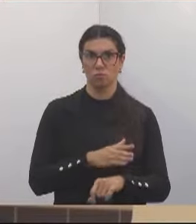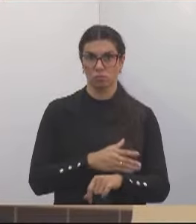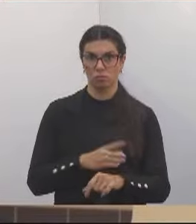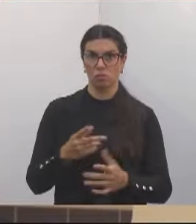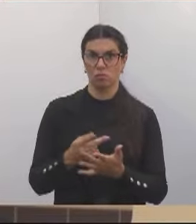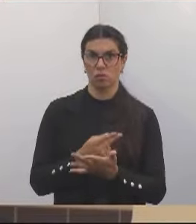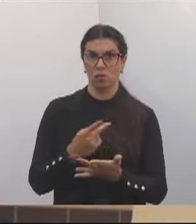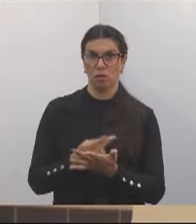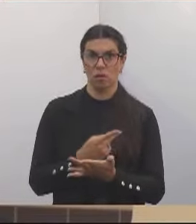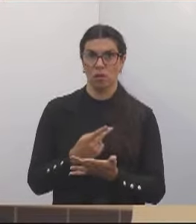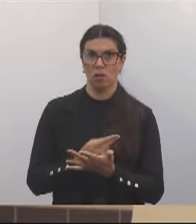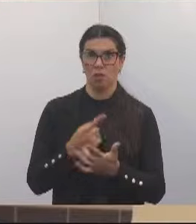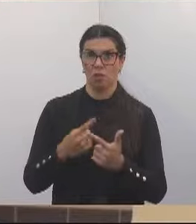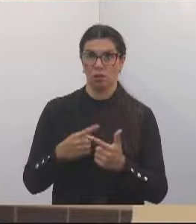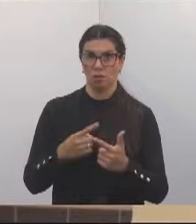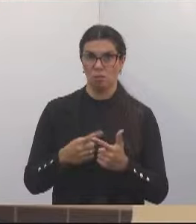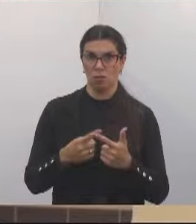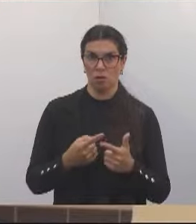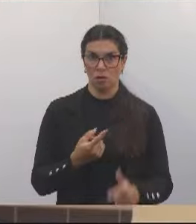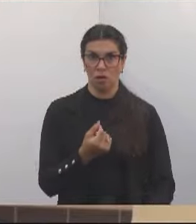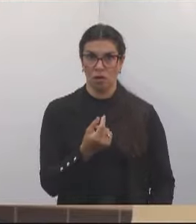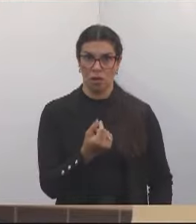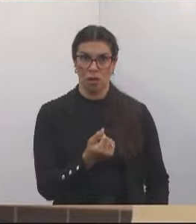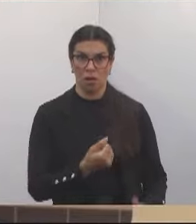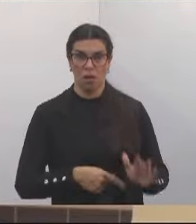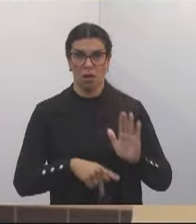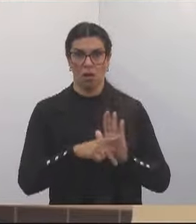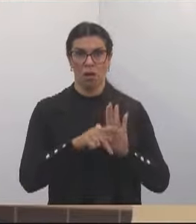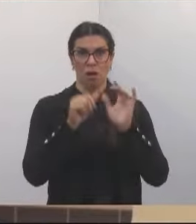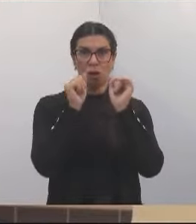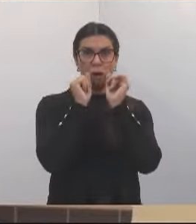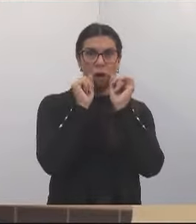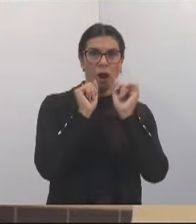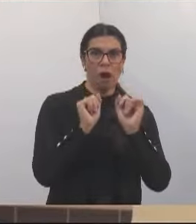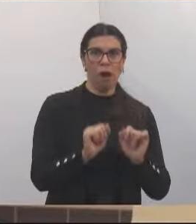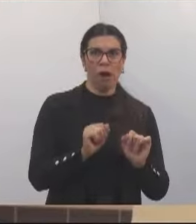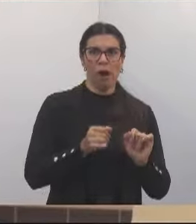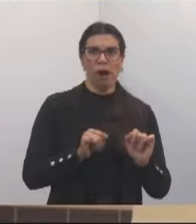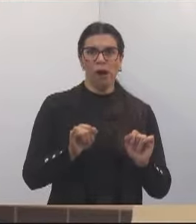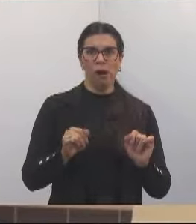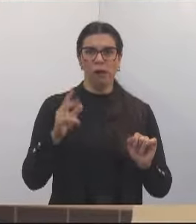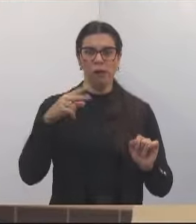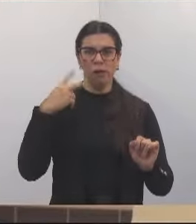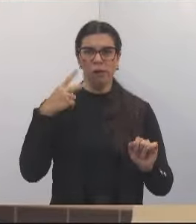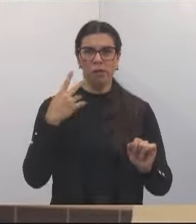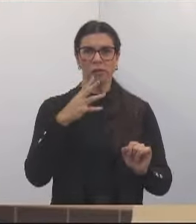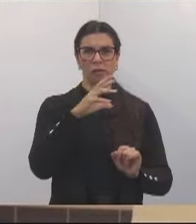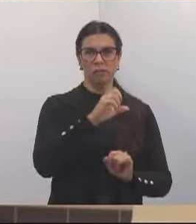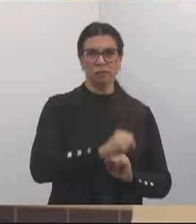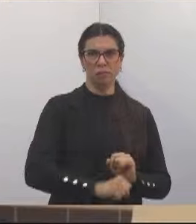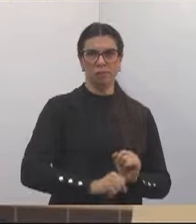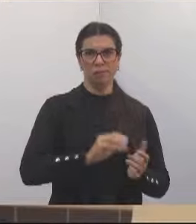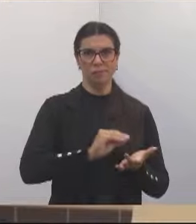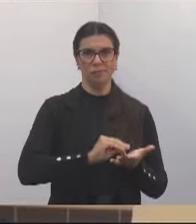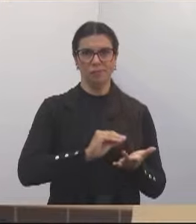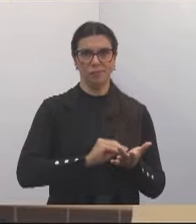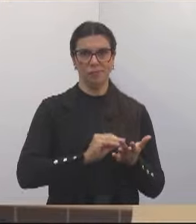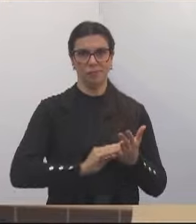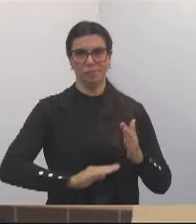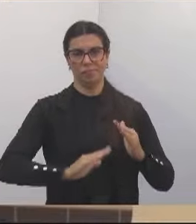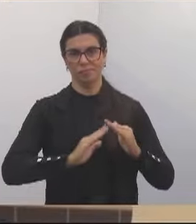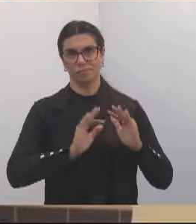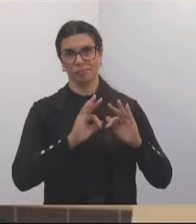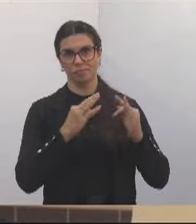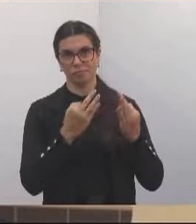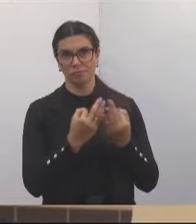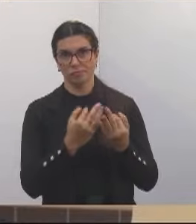porque, repito, o dinheiro que sai do bolso do assessor falta na mesa da sua família. O que que é